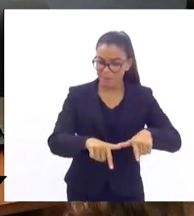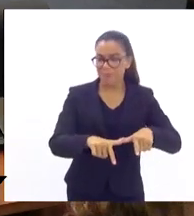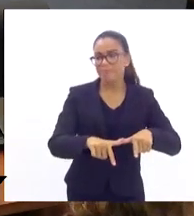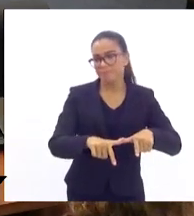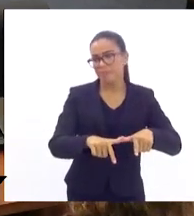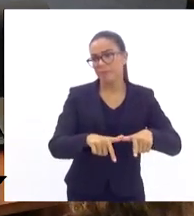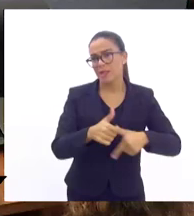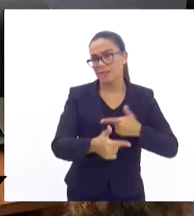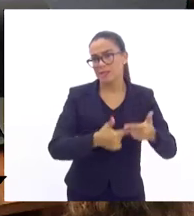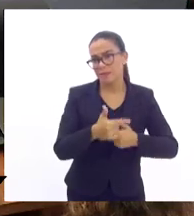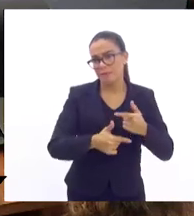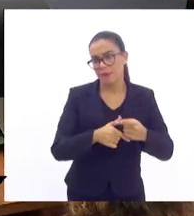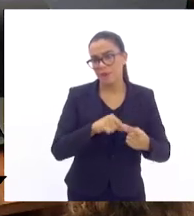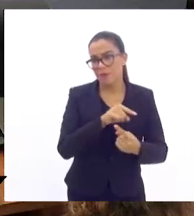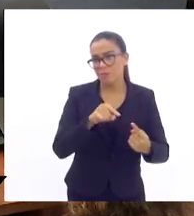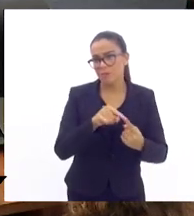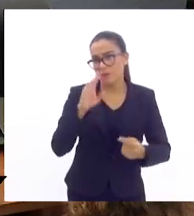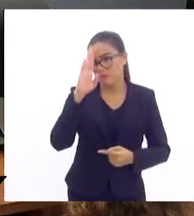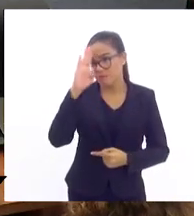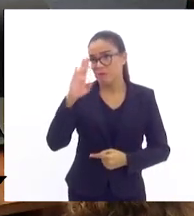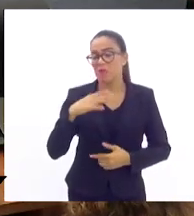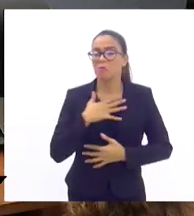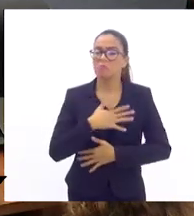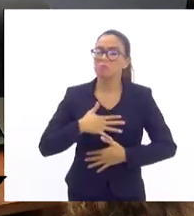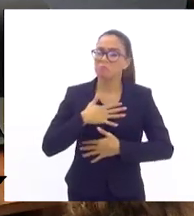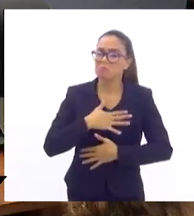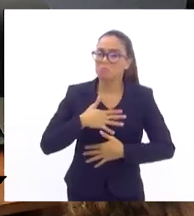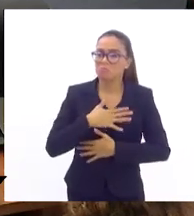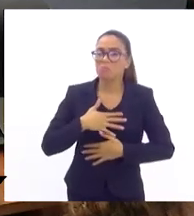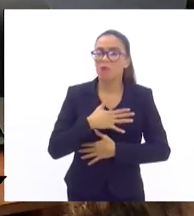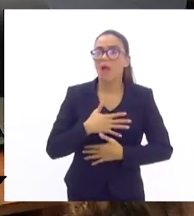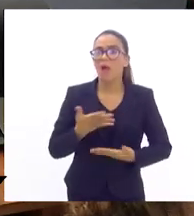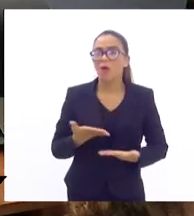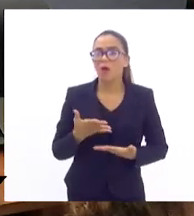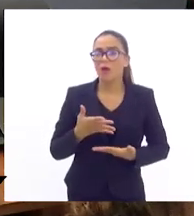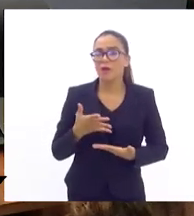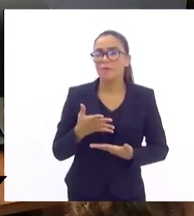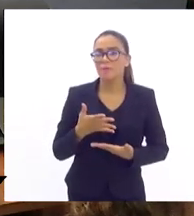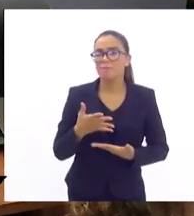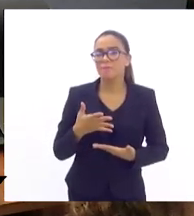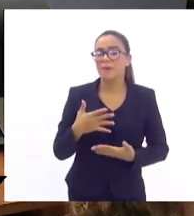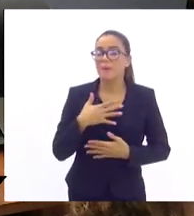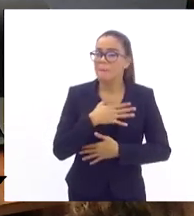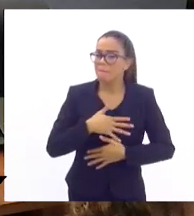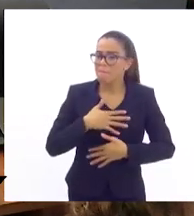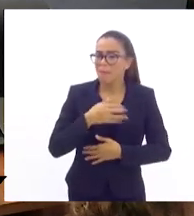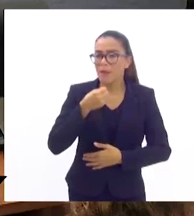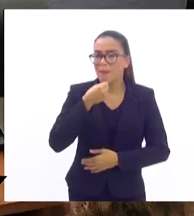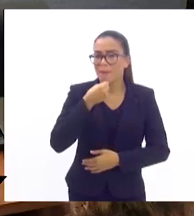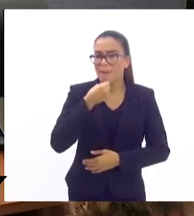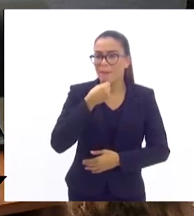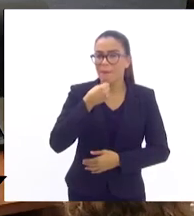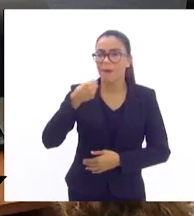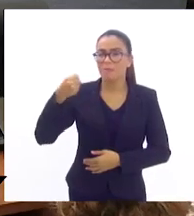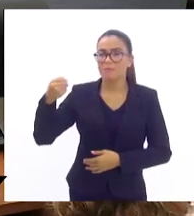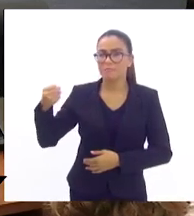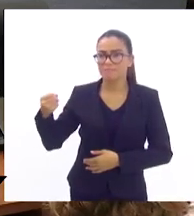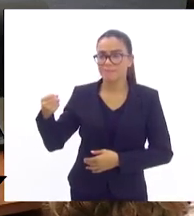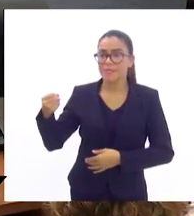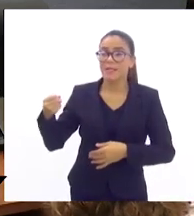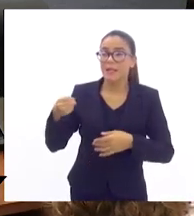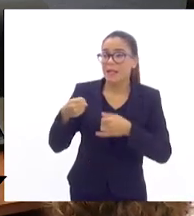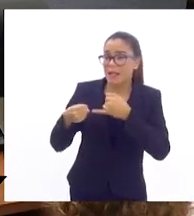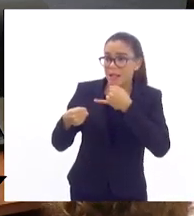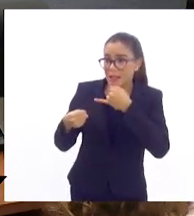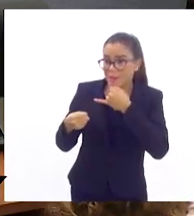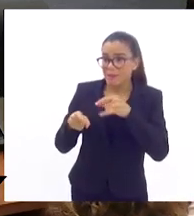certeza. Presidente, eu me dou por satisfeito. Eu vou passar a palavra agora, depois nós vamos falar. Vou passar a palavra agora. Lamento também,